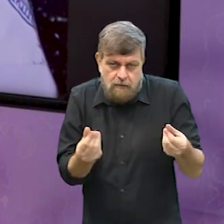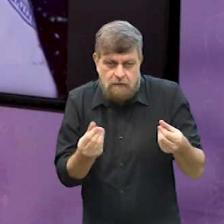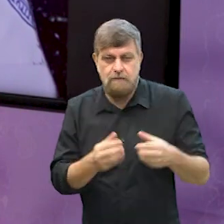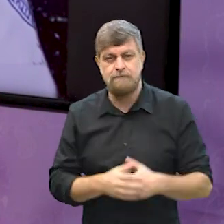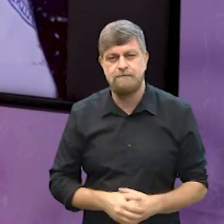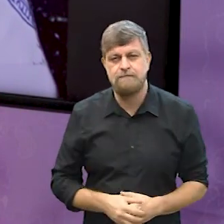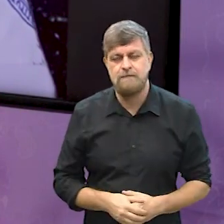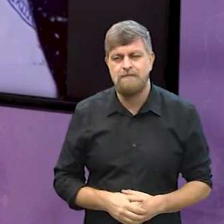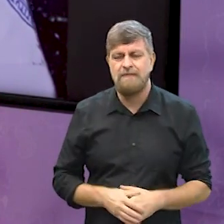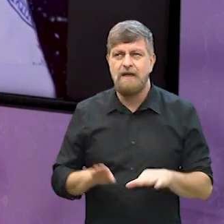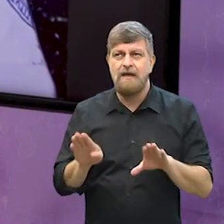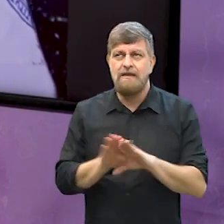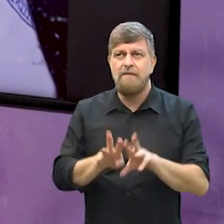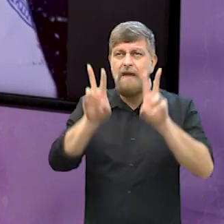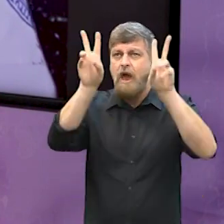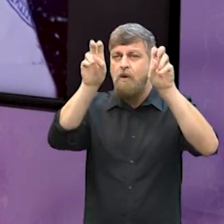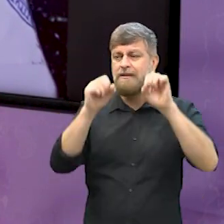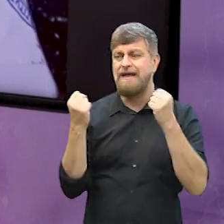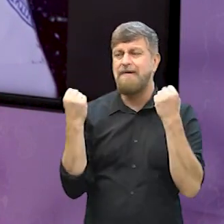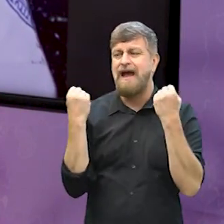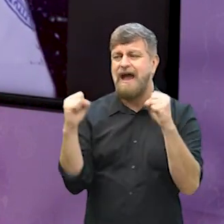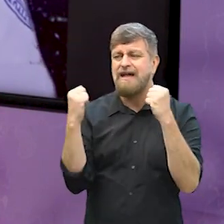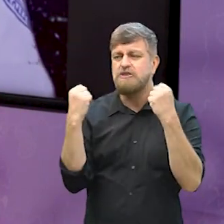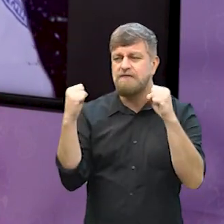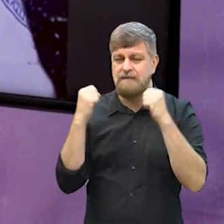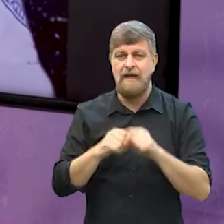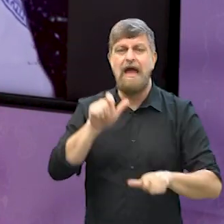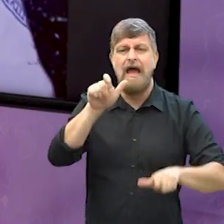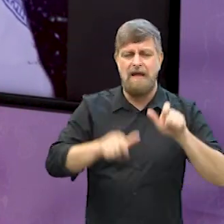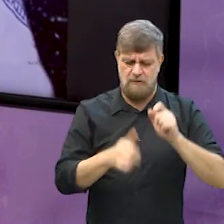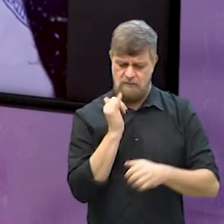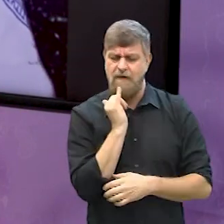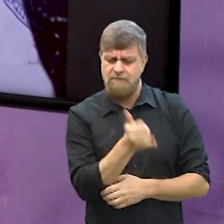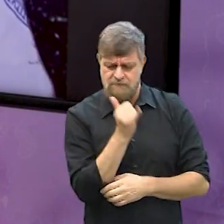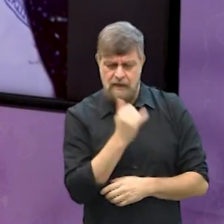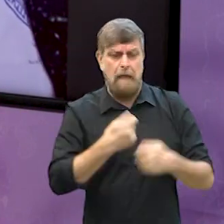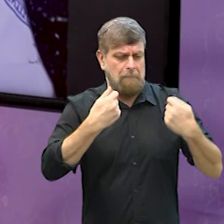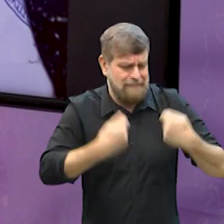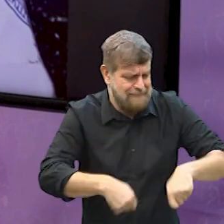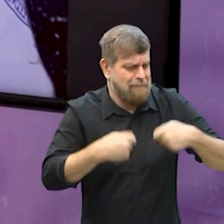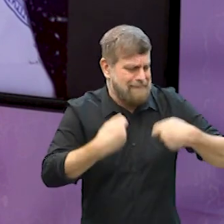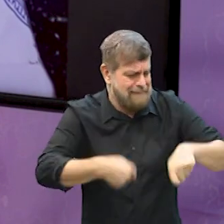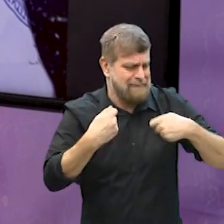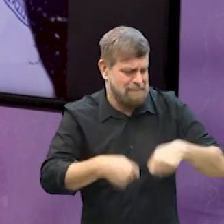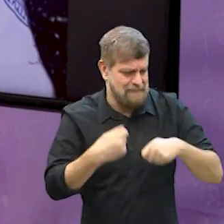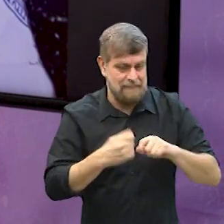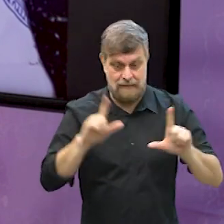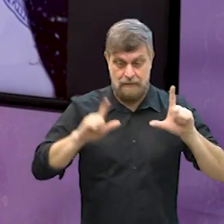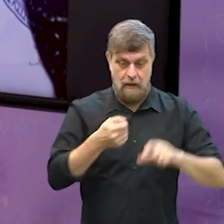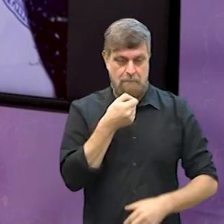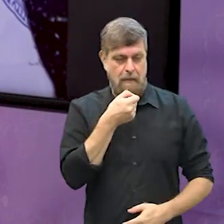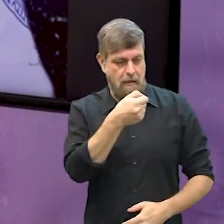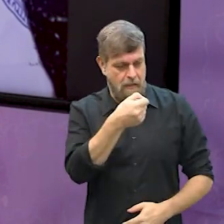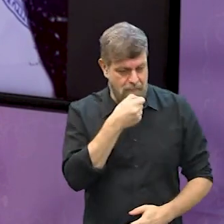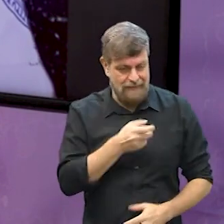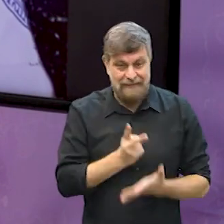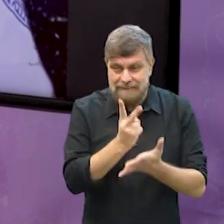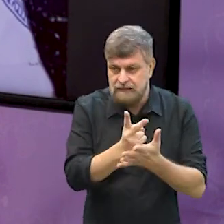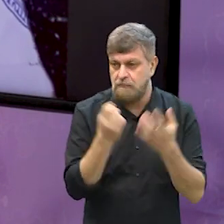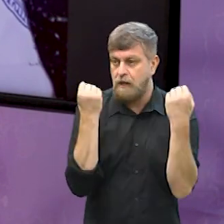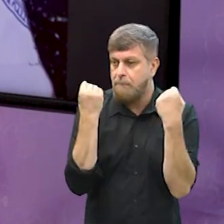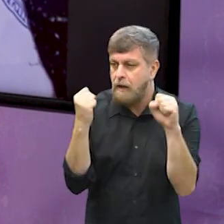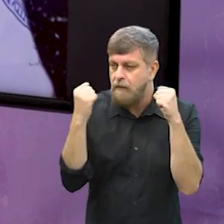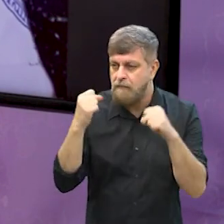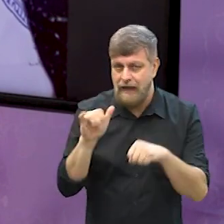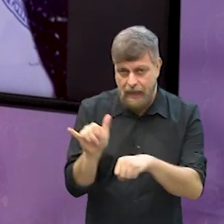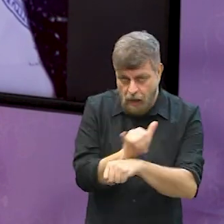Doutor, o senhor falou aí atividade física, e muita gente fala de atividade física aqui no Saúde é Vida. É uma forma